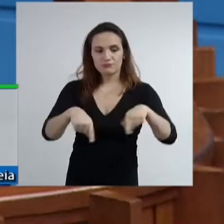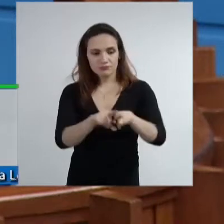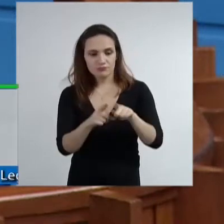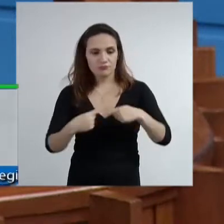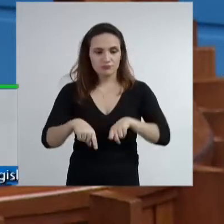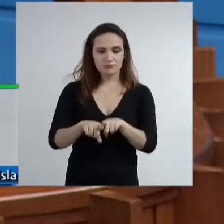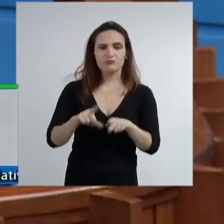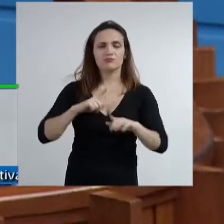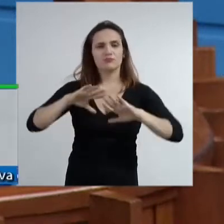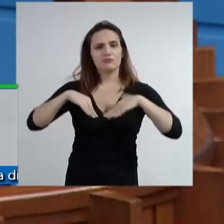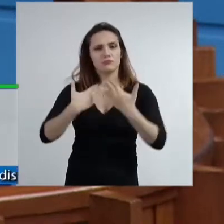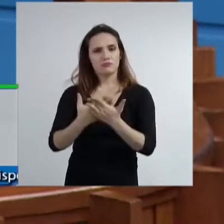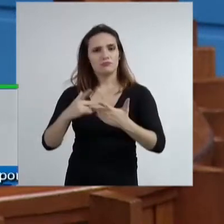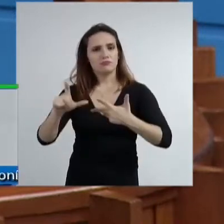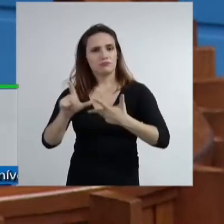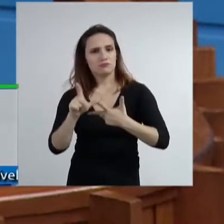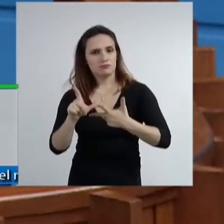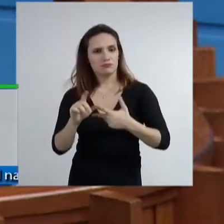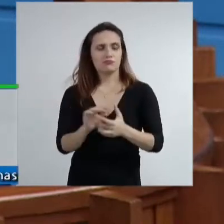Escola Legislativa,